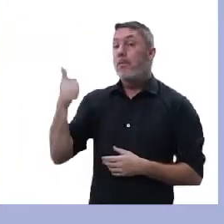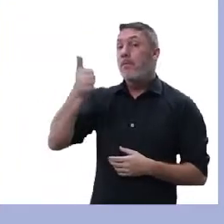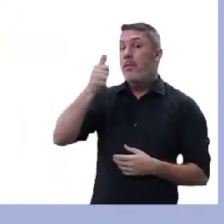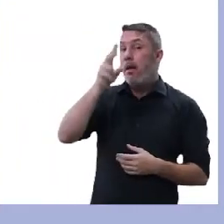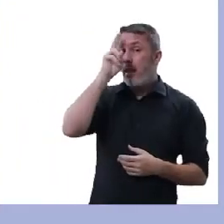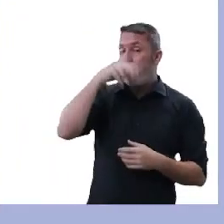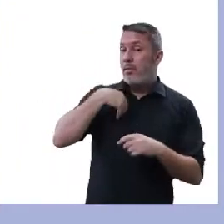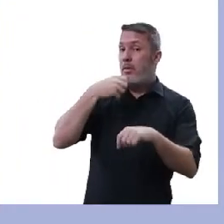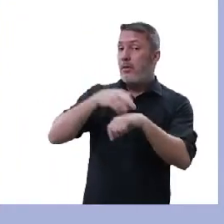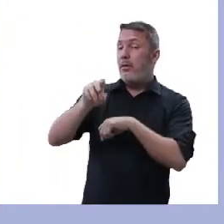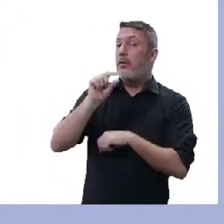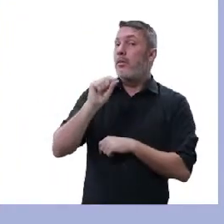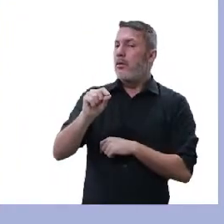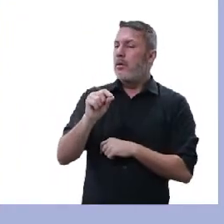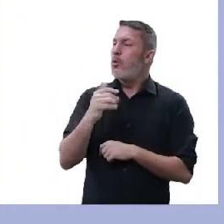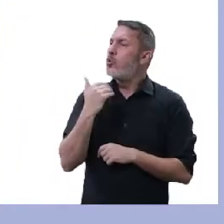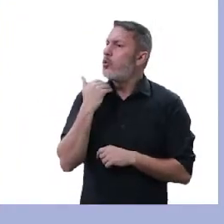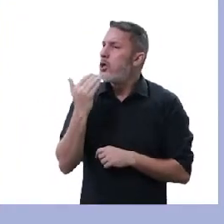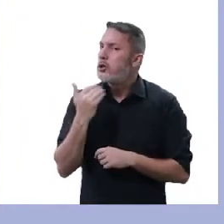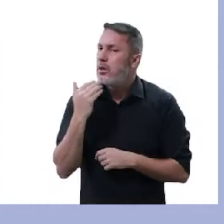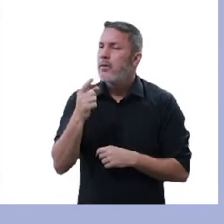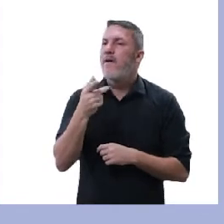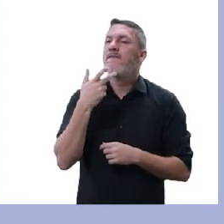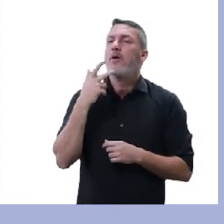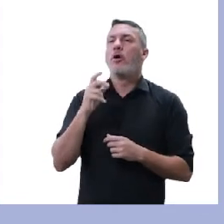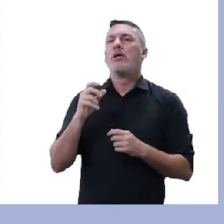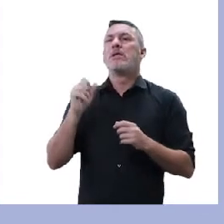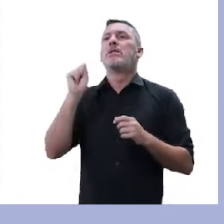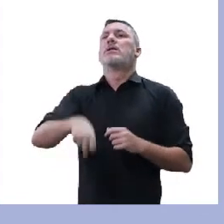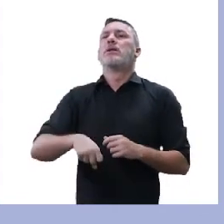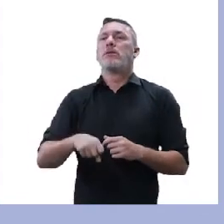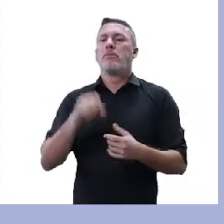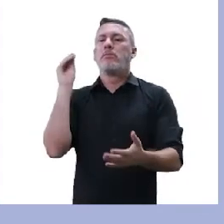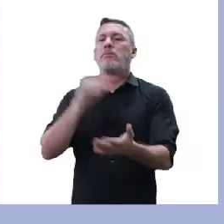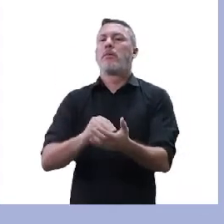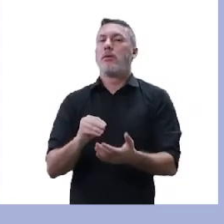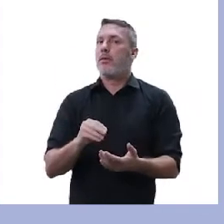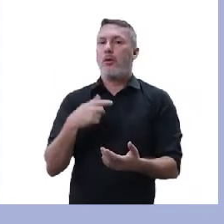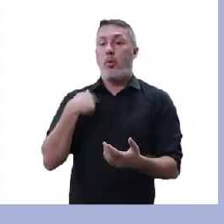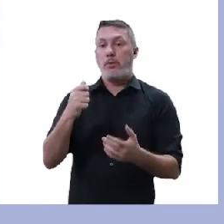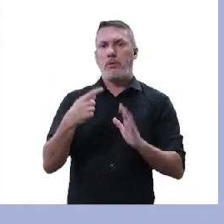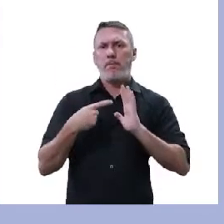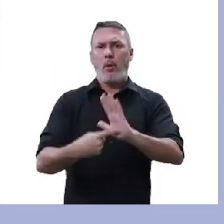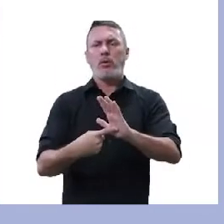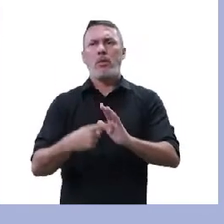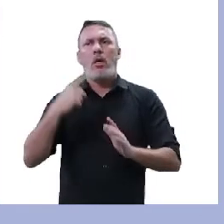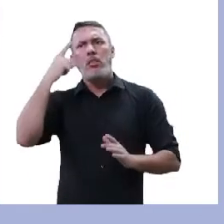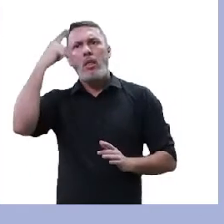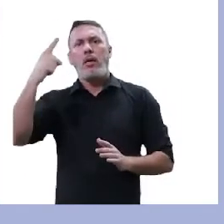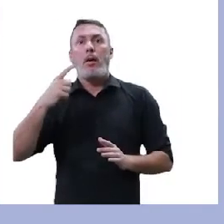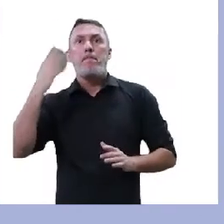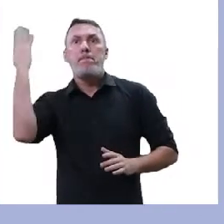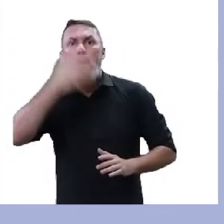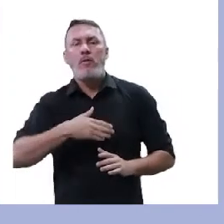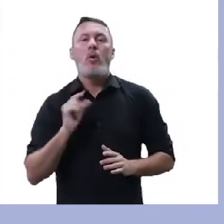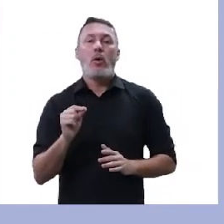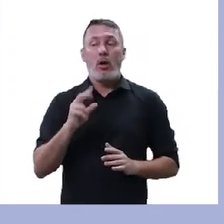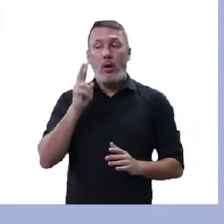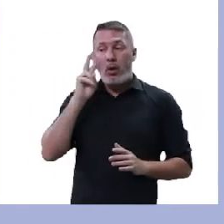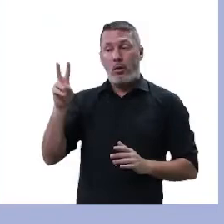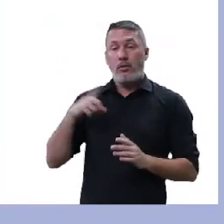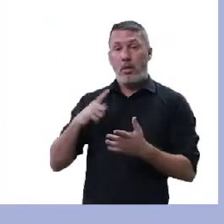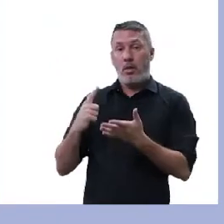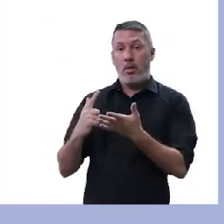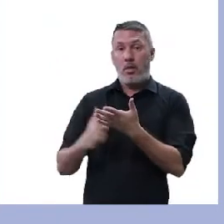Primeira coisa, lembra que eu falei com vocês? Não basta afirmar. Eu preciso comprovar uma ideia. E eu tenho aqui um